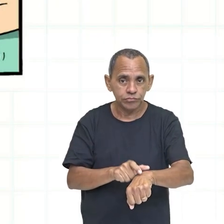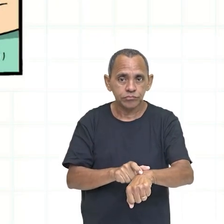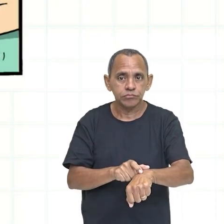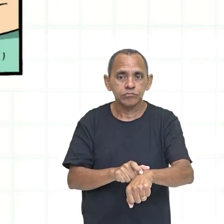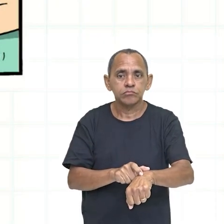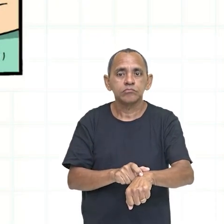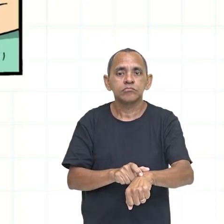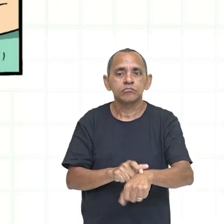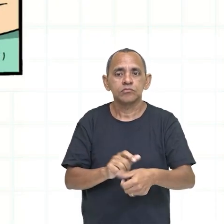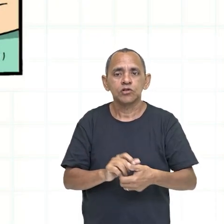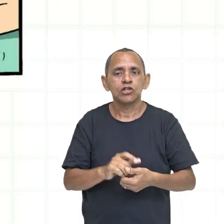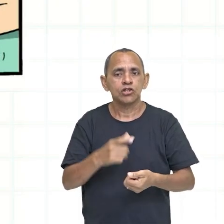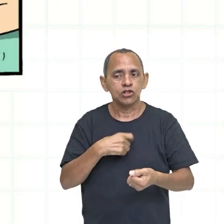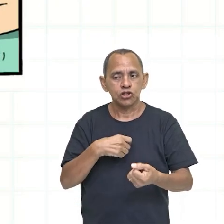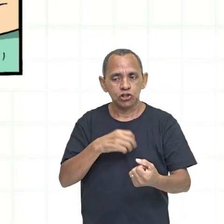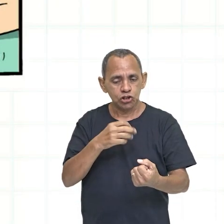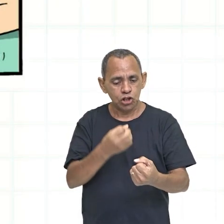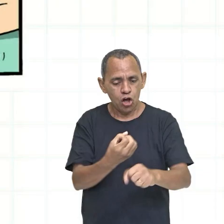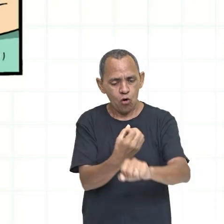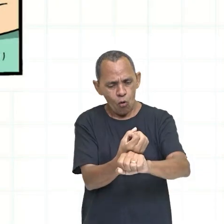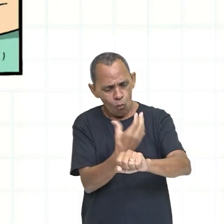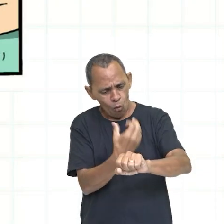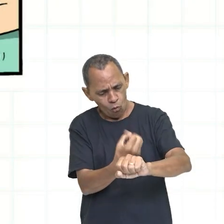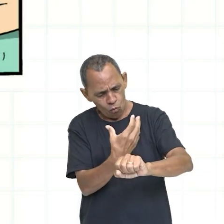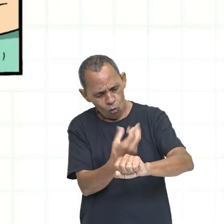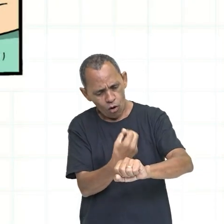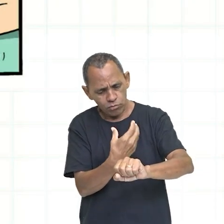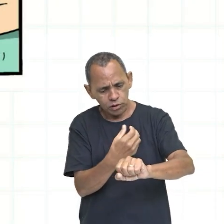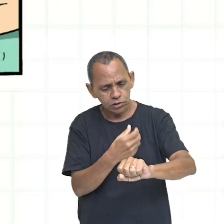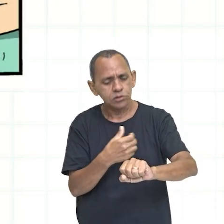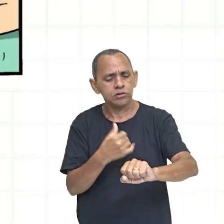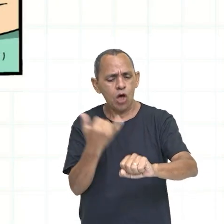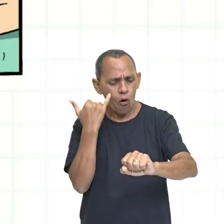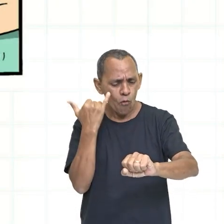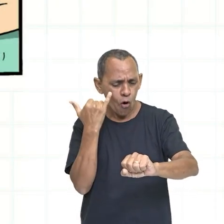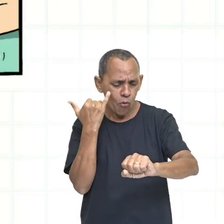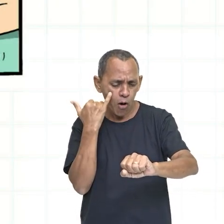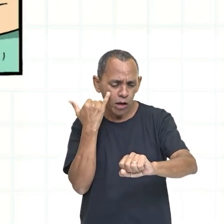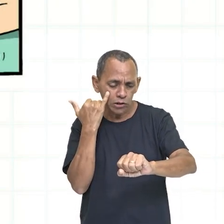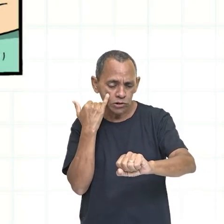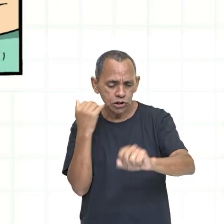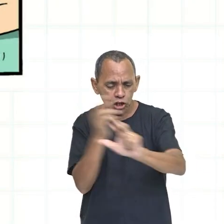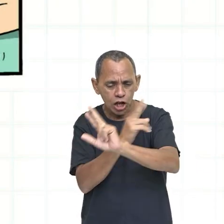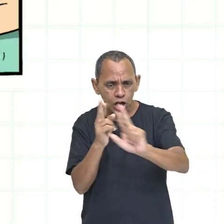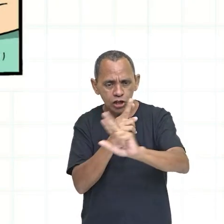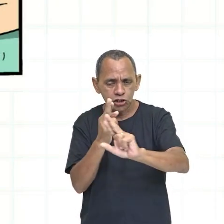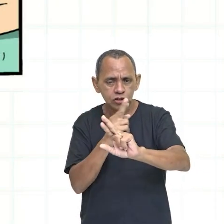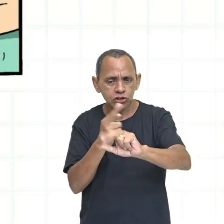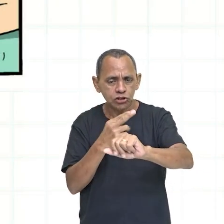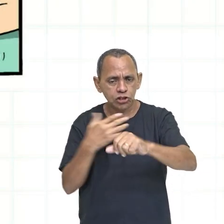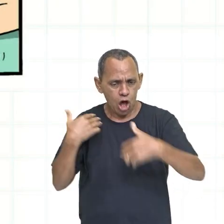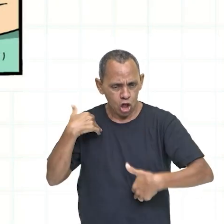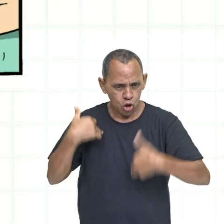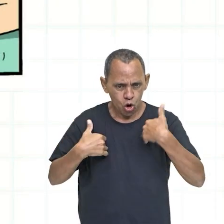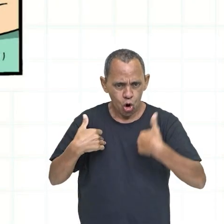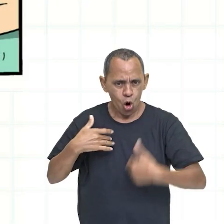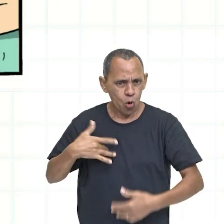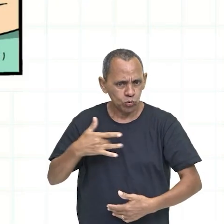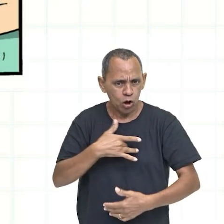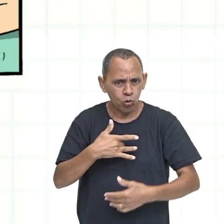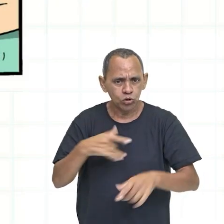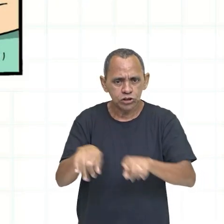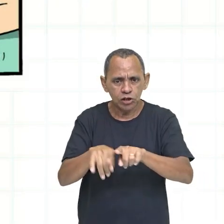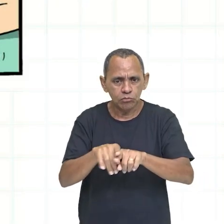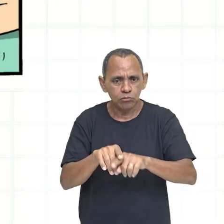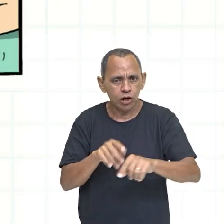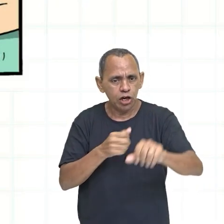ele recebe alertas. Aqui ela pode ver todas as informações relacionadas à saúde do seu corpo, coração, batimentos e tudo